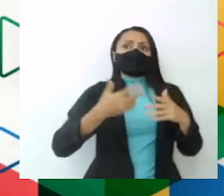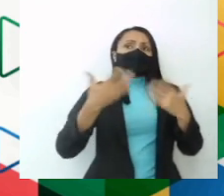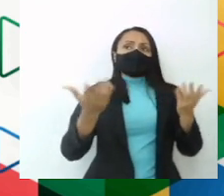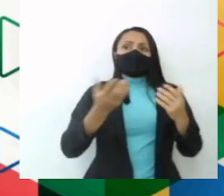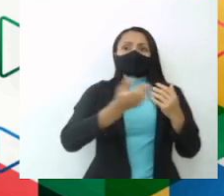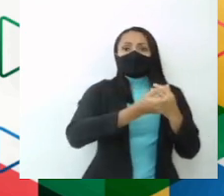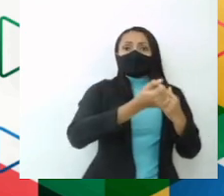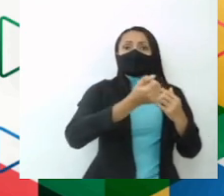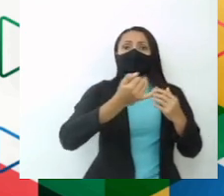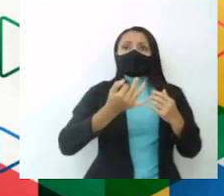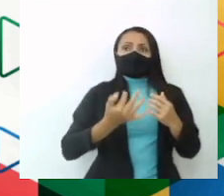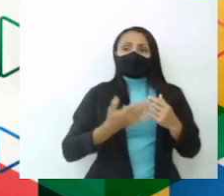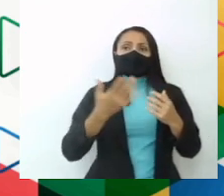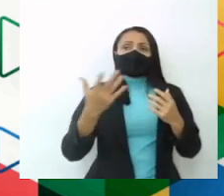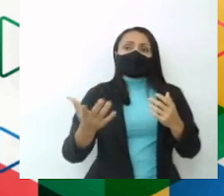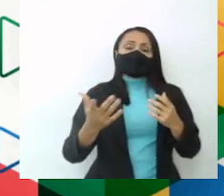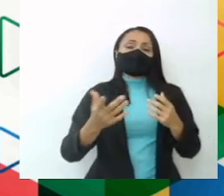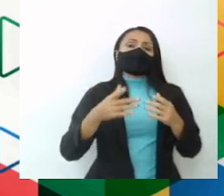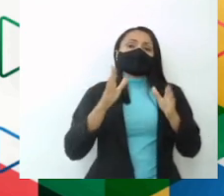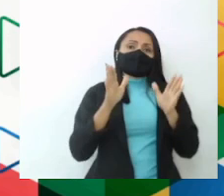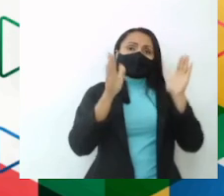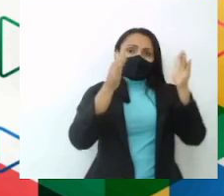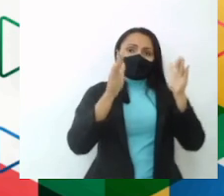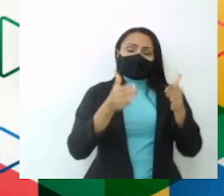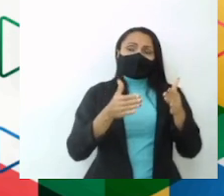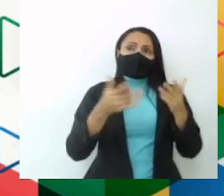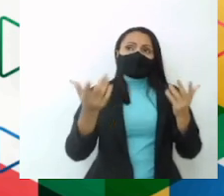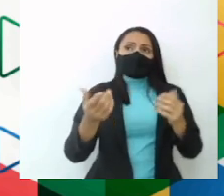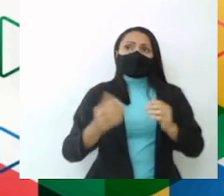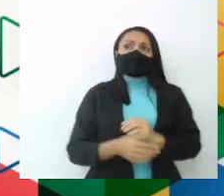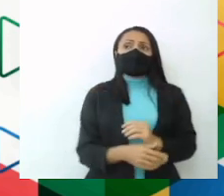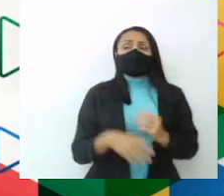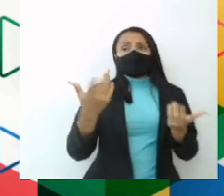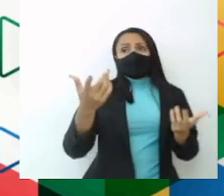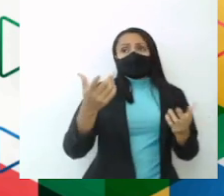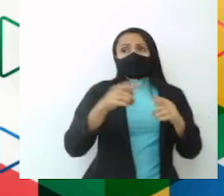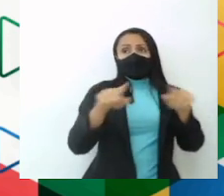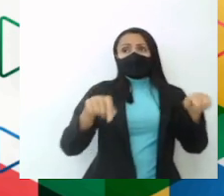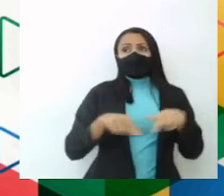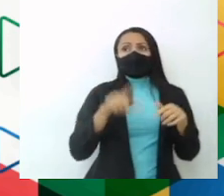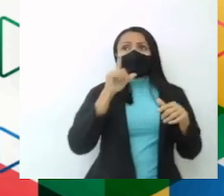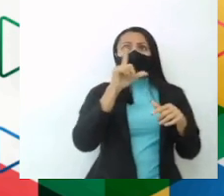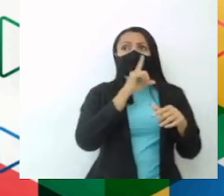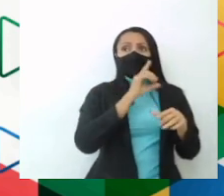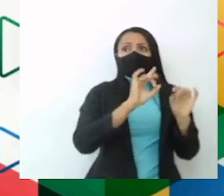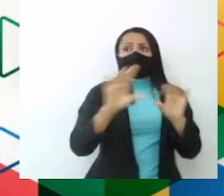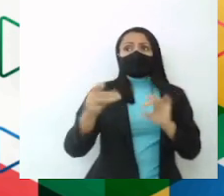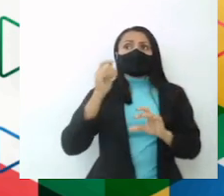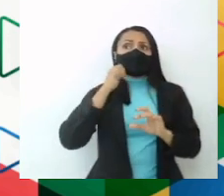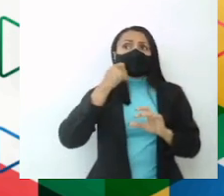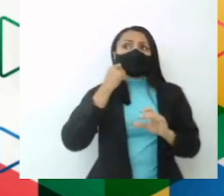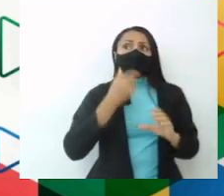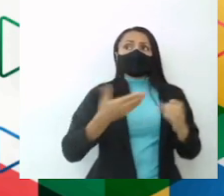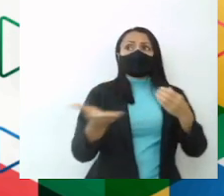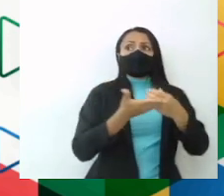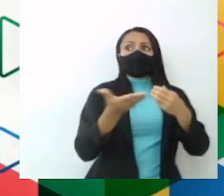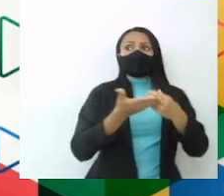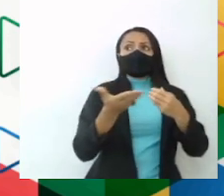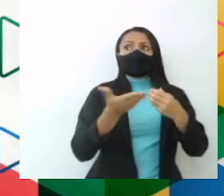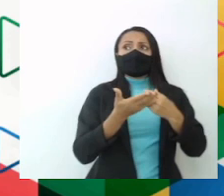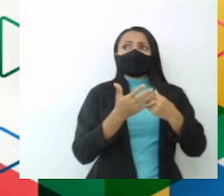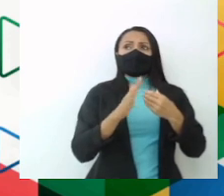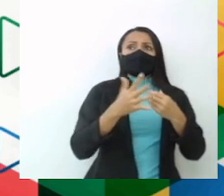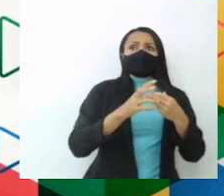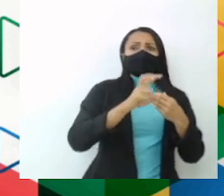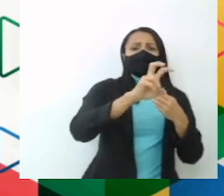estão sendo mensuradas. Em uma lanchonete, vende sucos em copos com capacidade